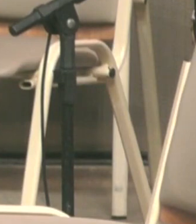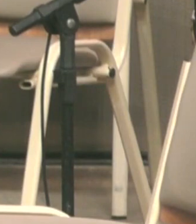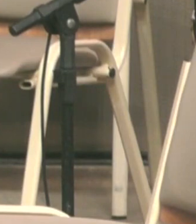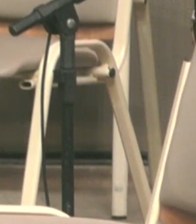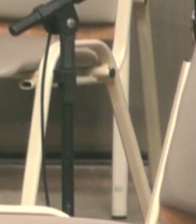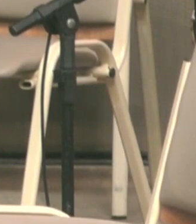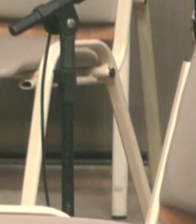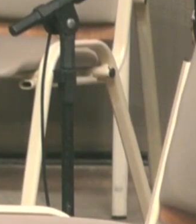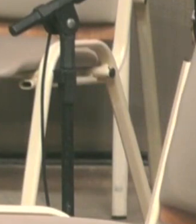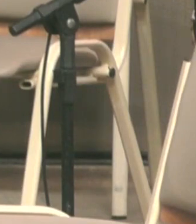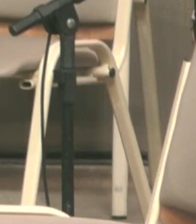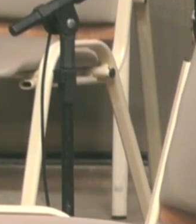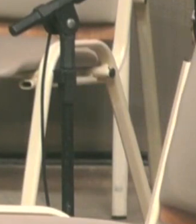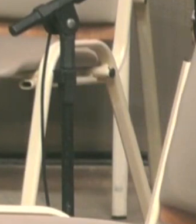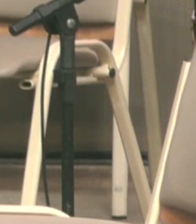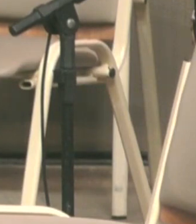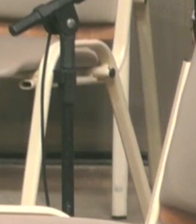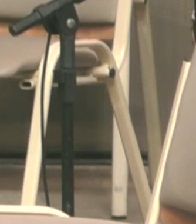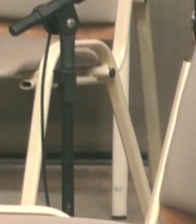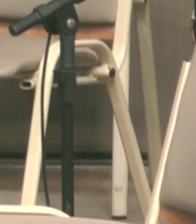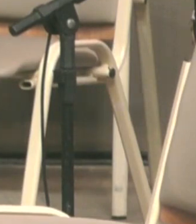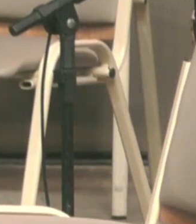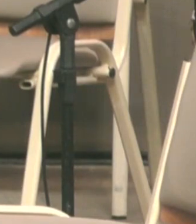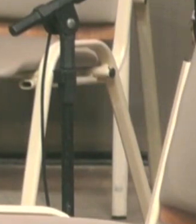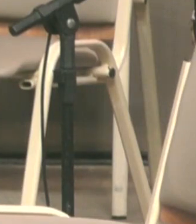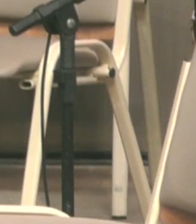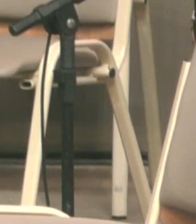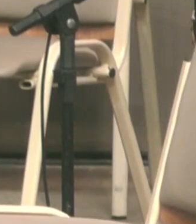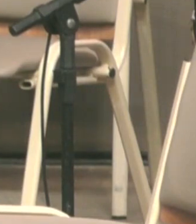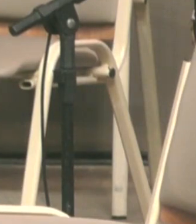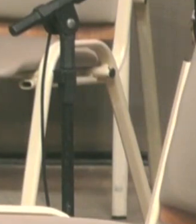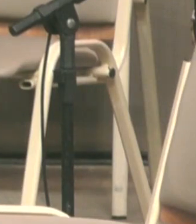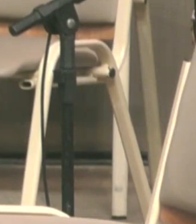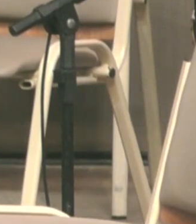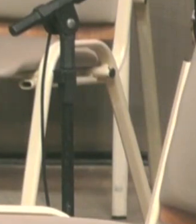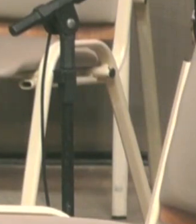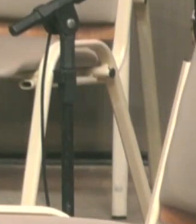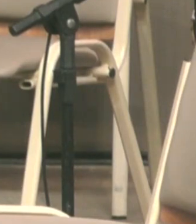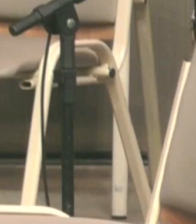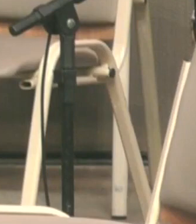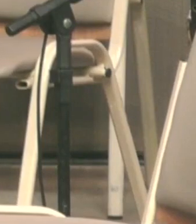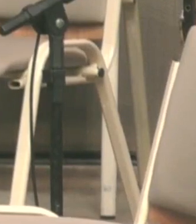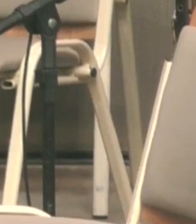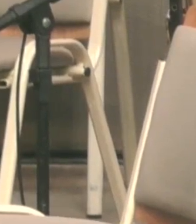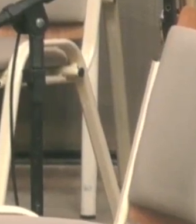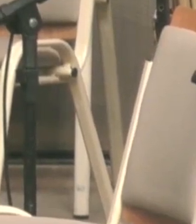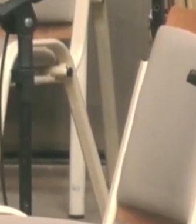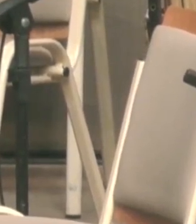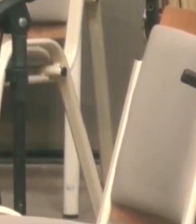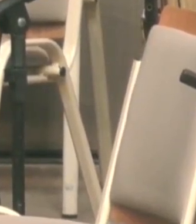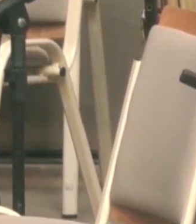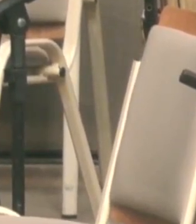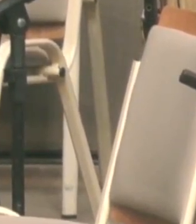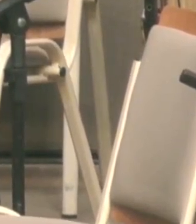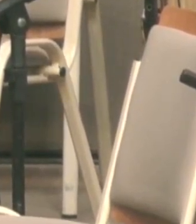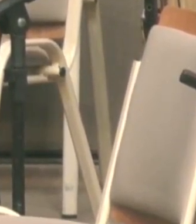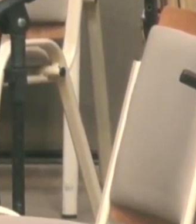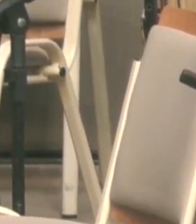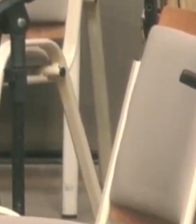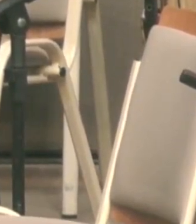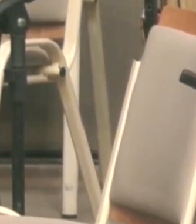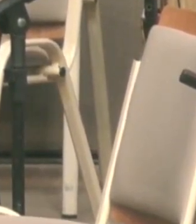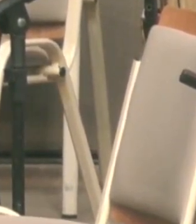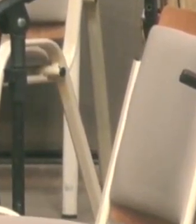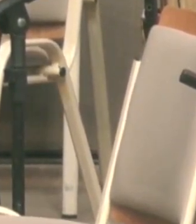Com atos que conferiam graça. Então, se você fosse batizado quando bebê, você já